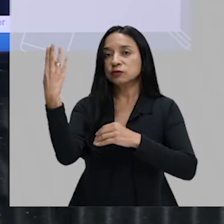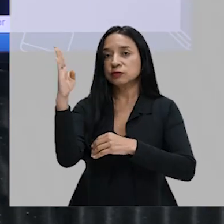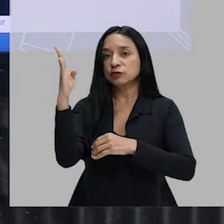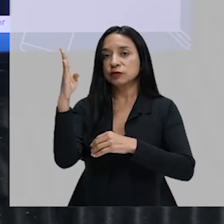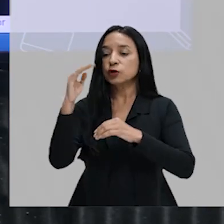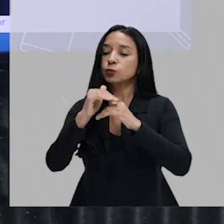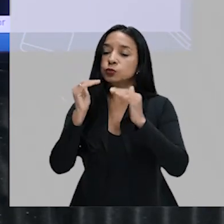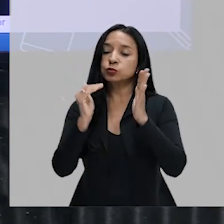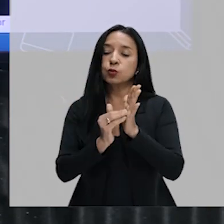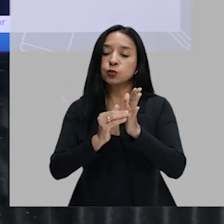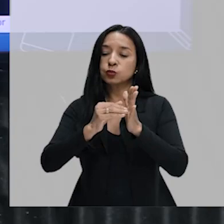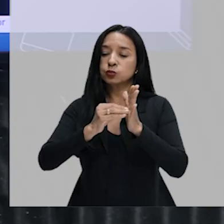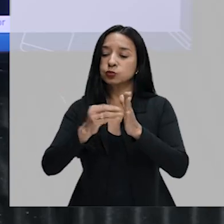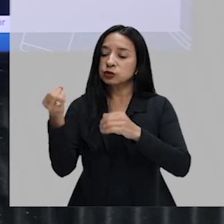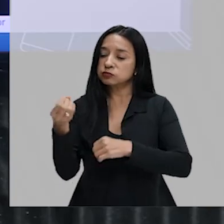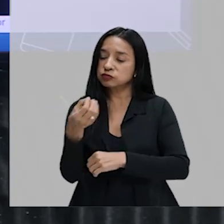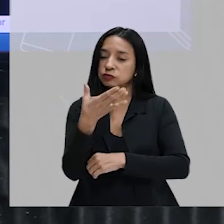existem vários